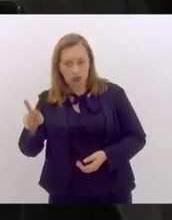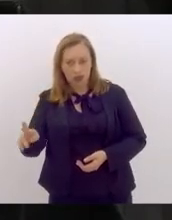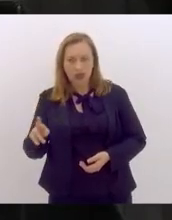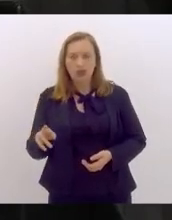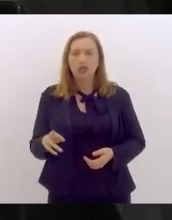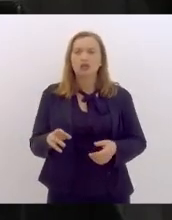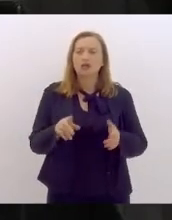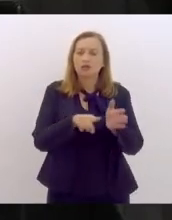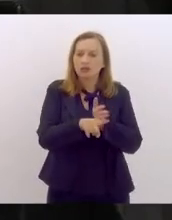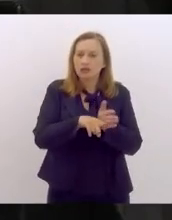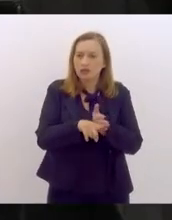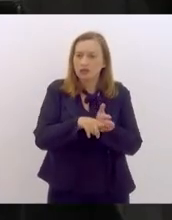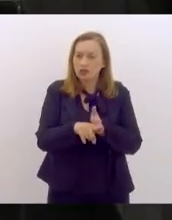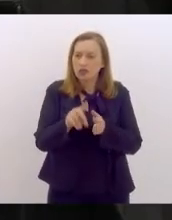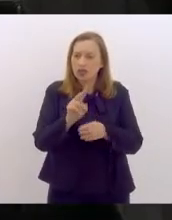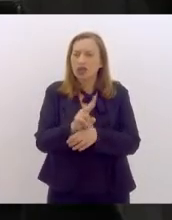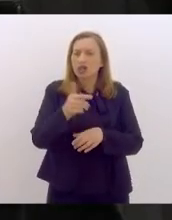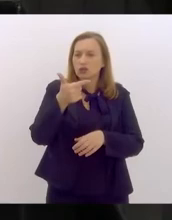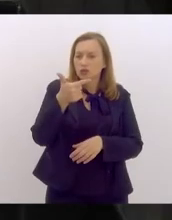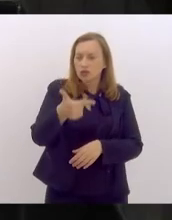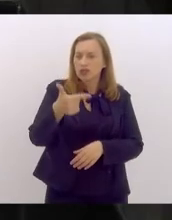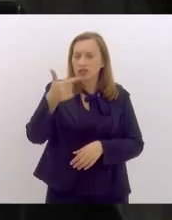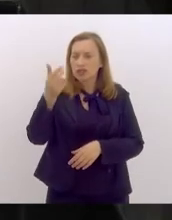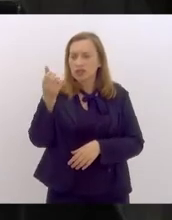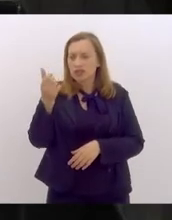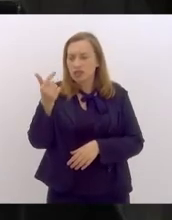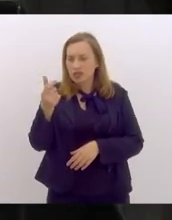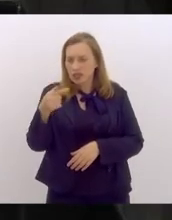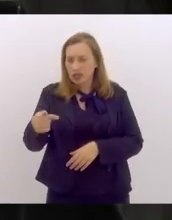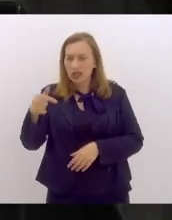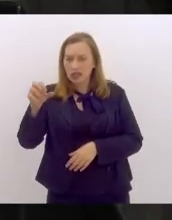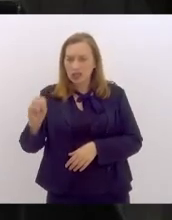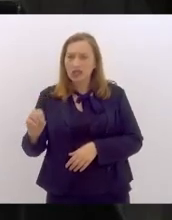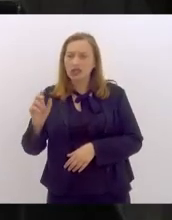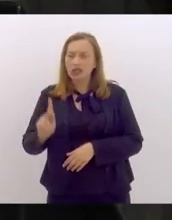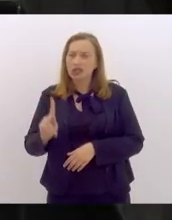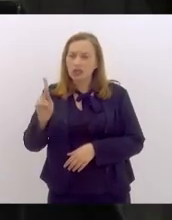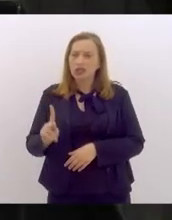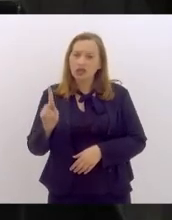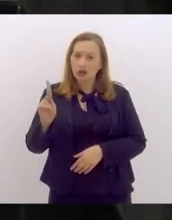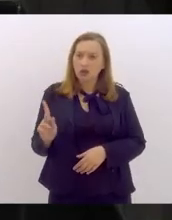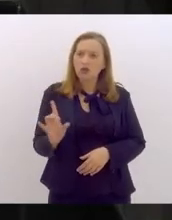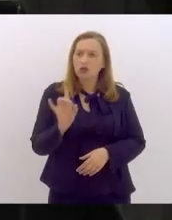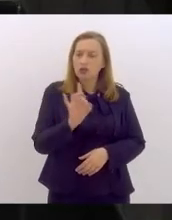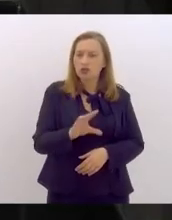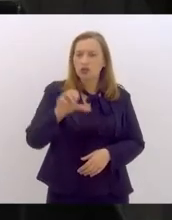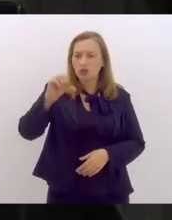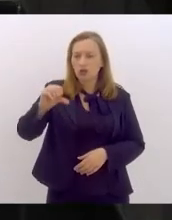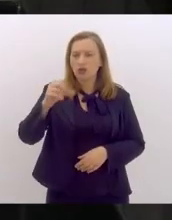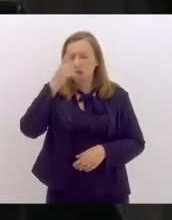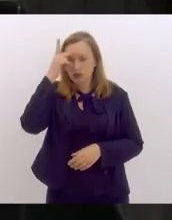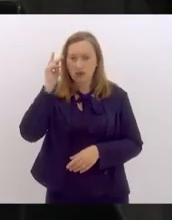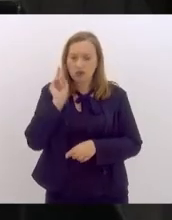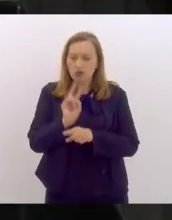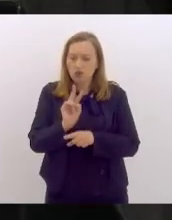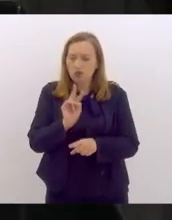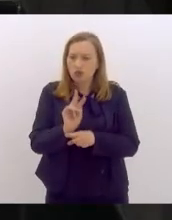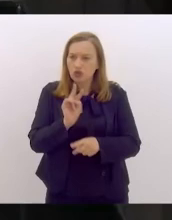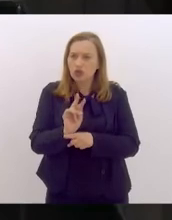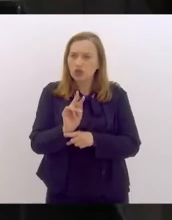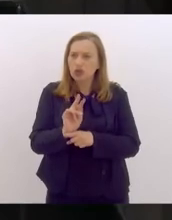270 km de malha Ferroviária 104 Estações disponha de apenas nove fiscais Azul